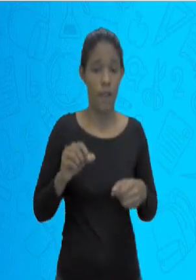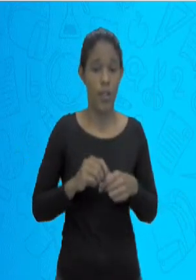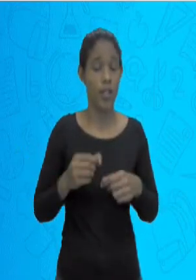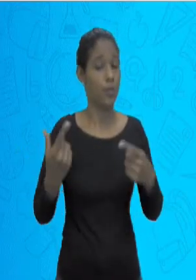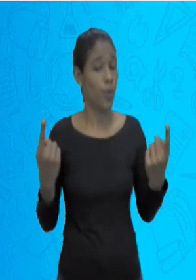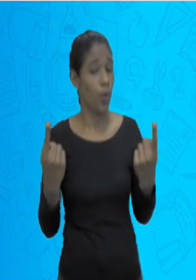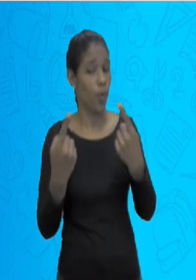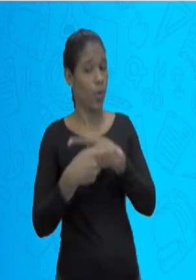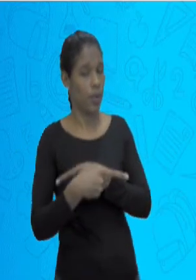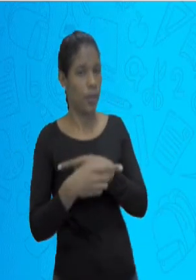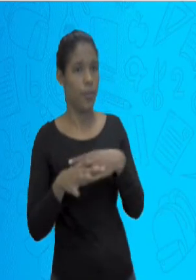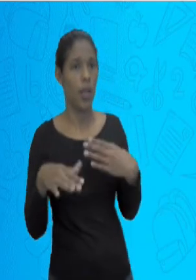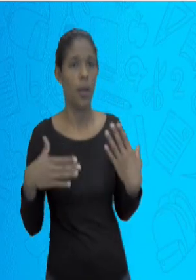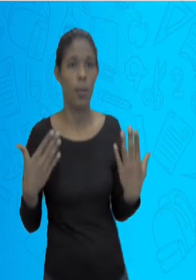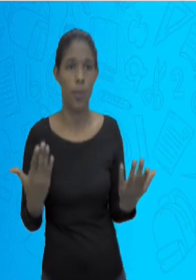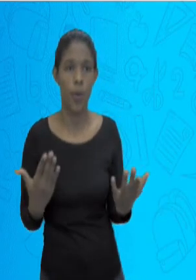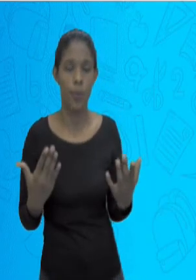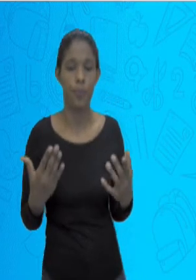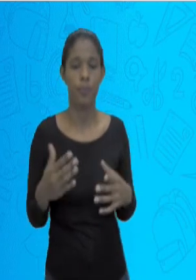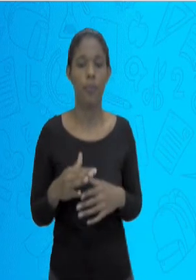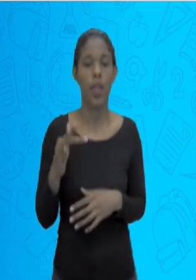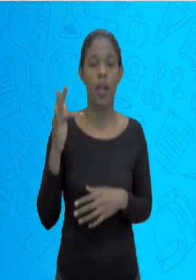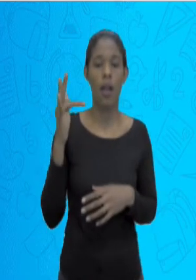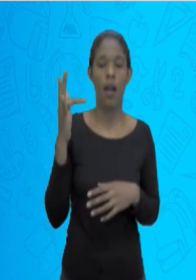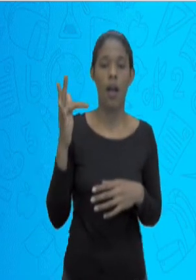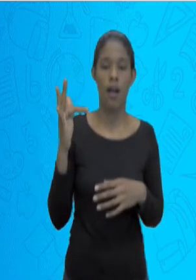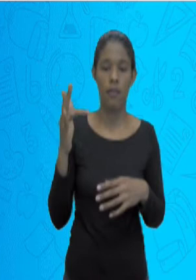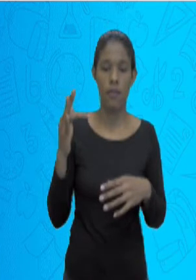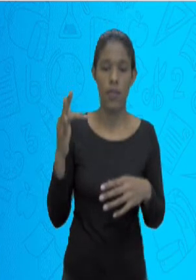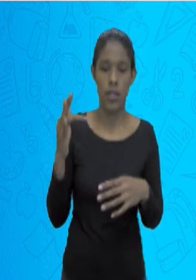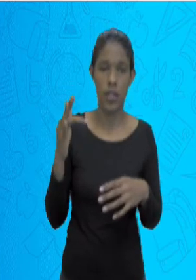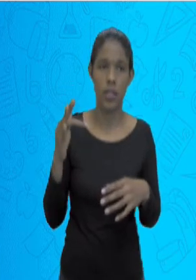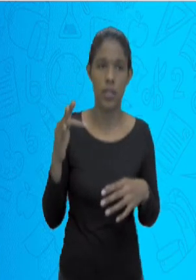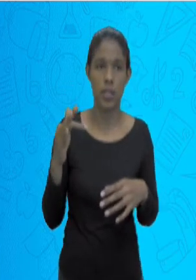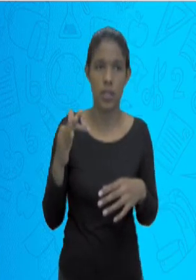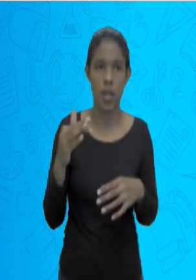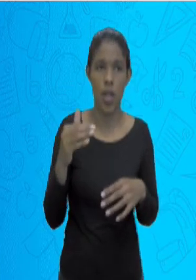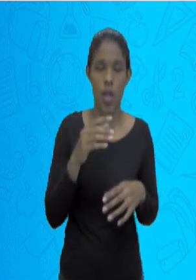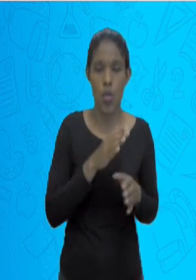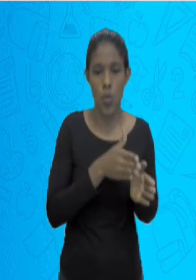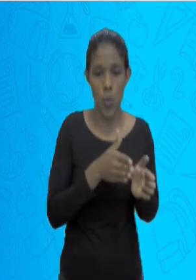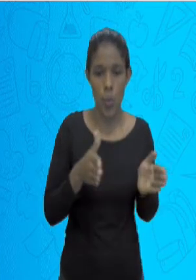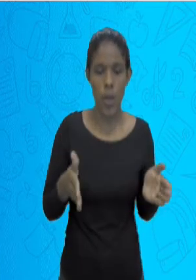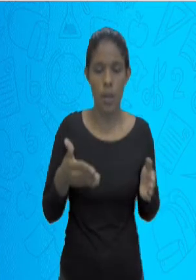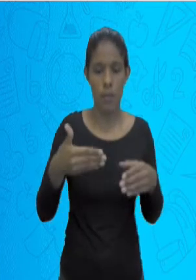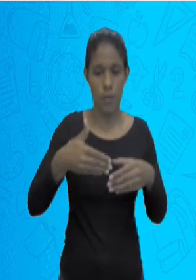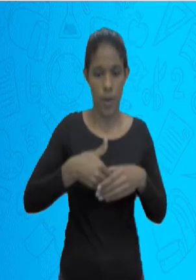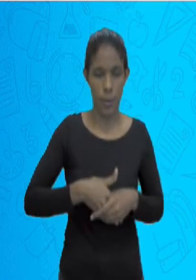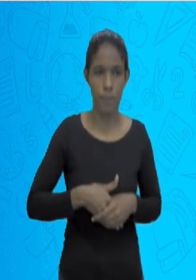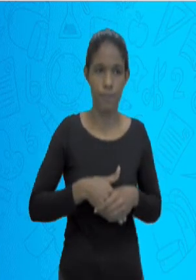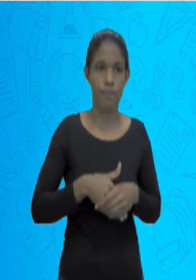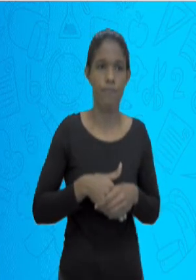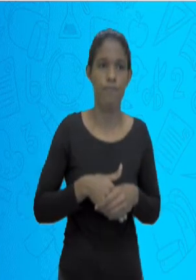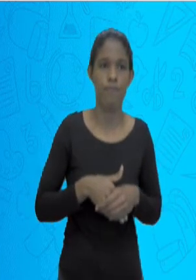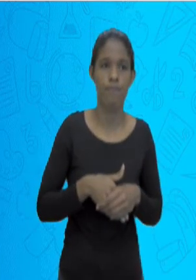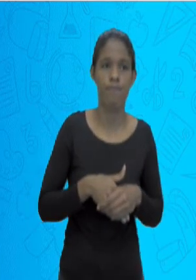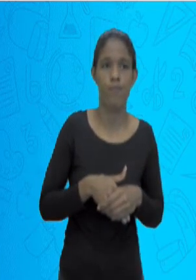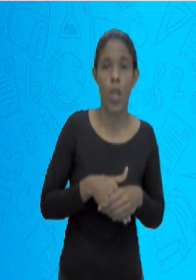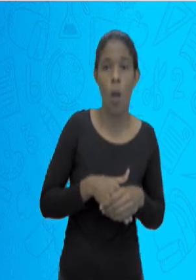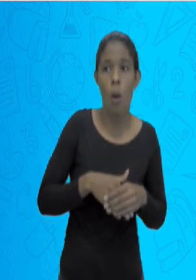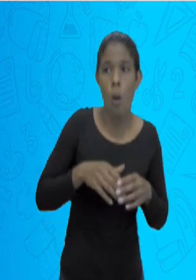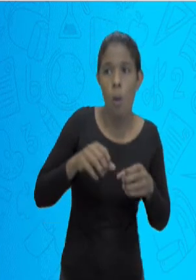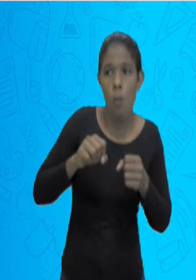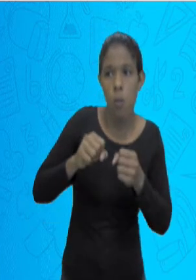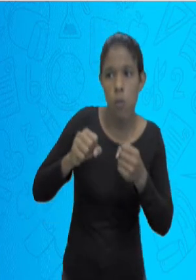A França de Napoleão Bonaparte, ela vai tomar conta praticamente de toda a